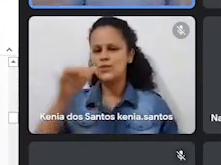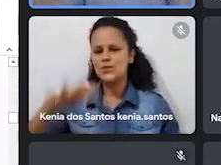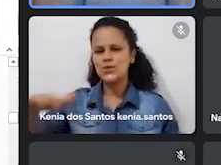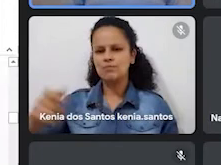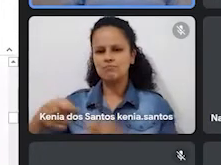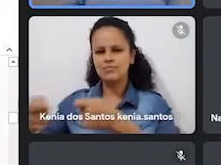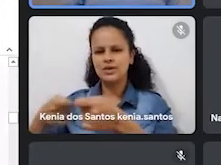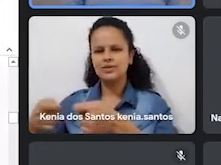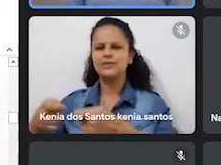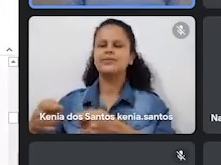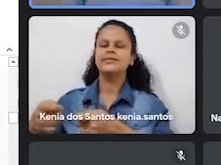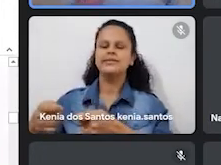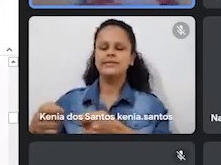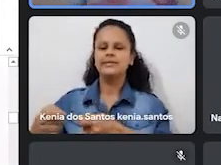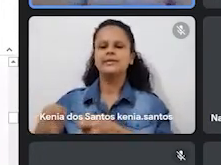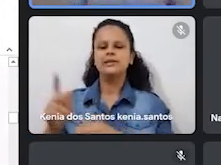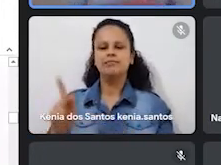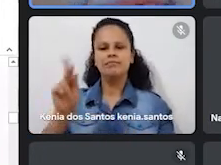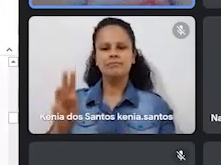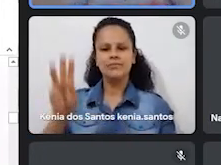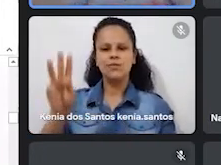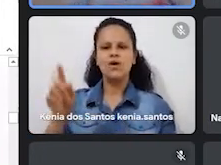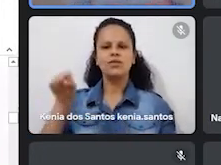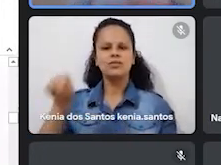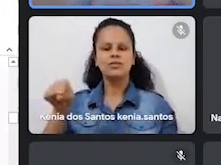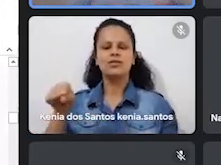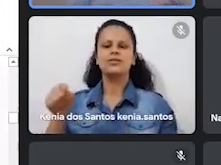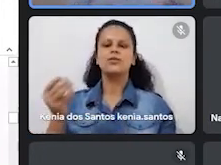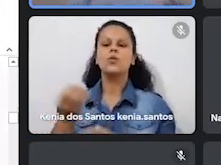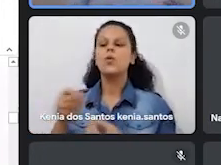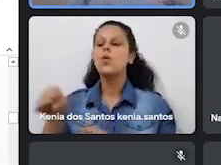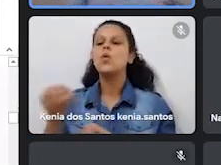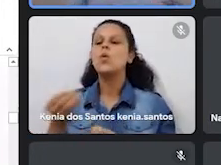os procedimentos ali que vai utilizar em